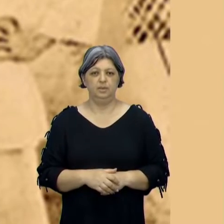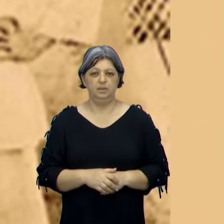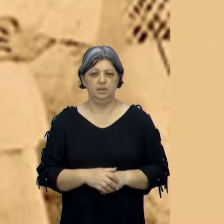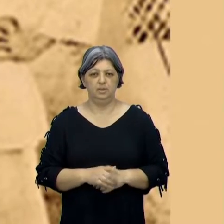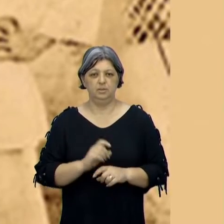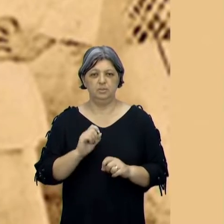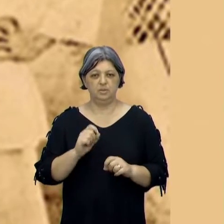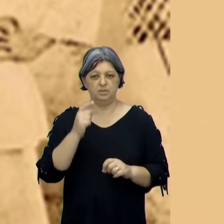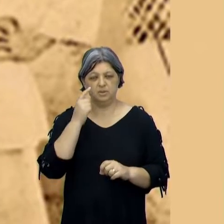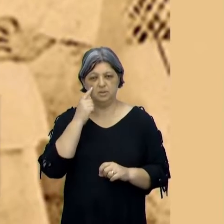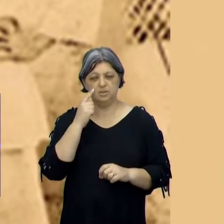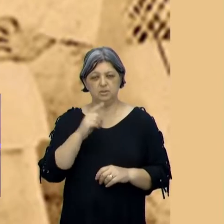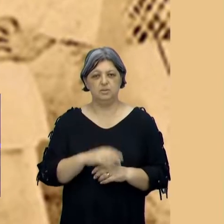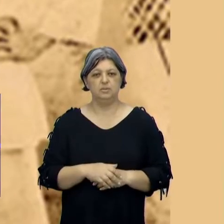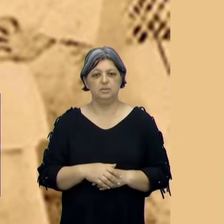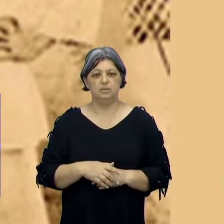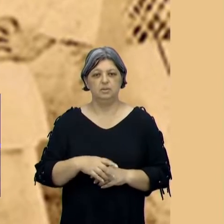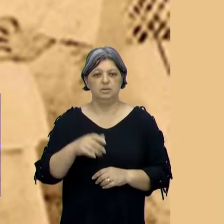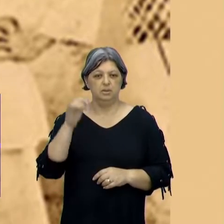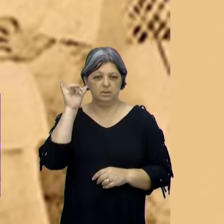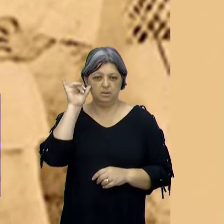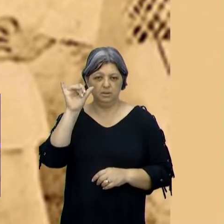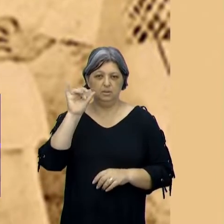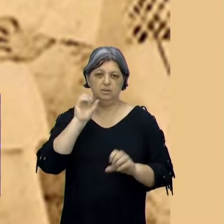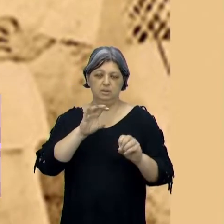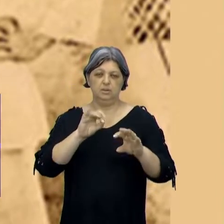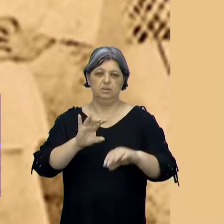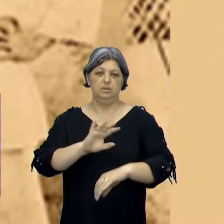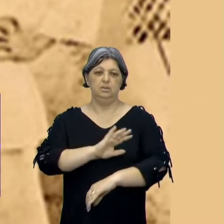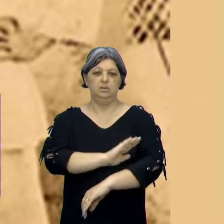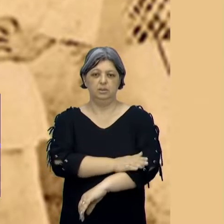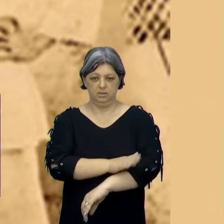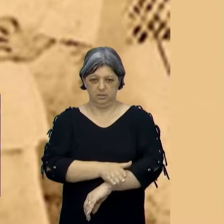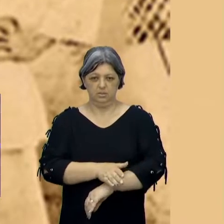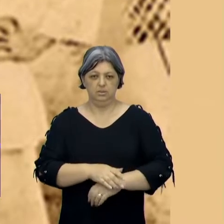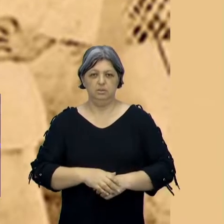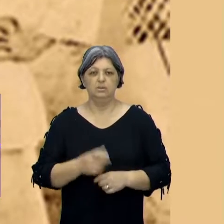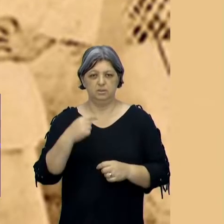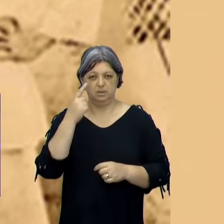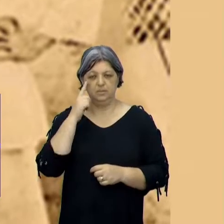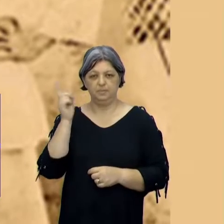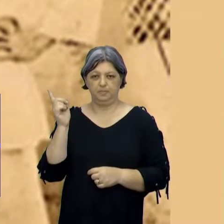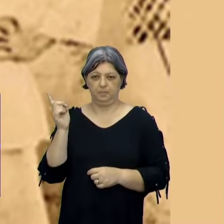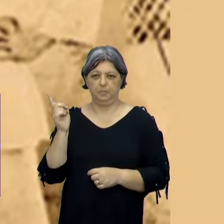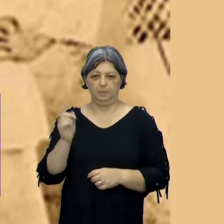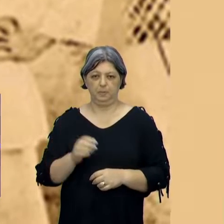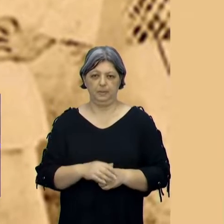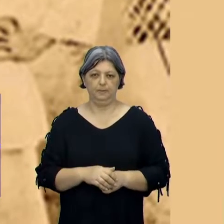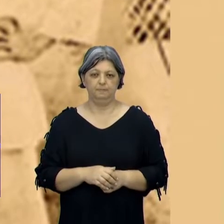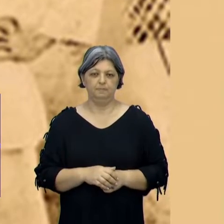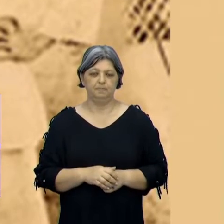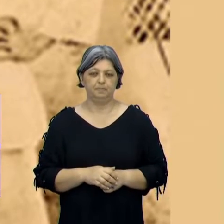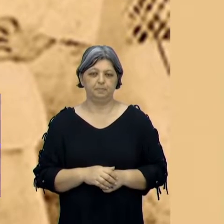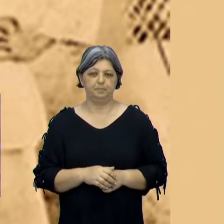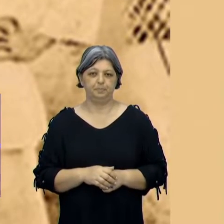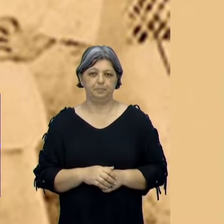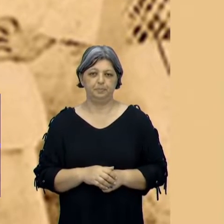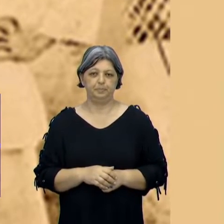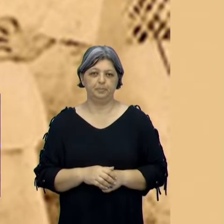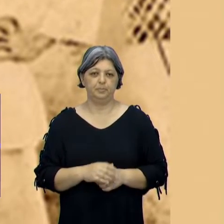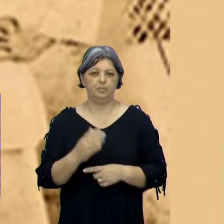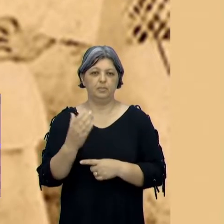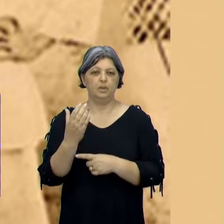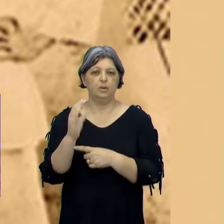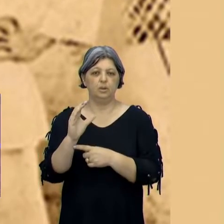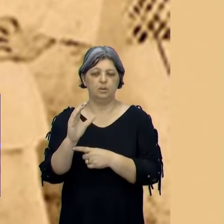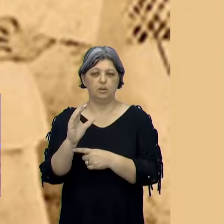de educação antirracista. Ele já está no ar, né? Tá aparecendo na tela aí para vocês. É um